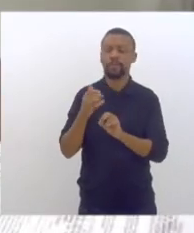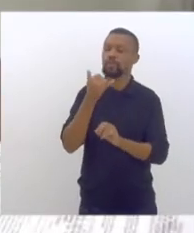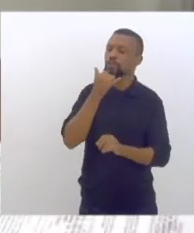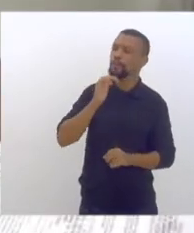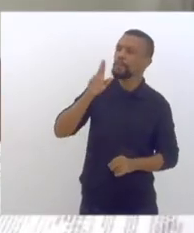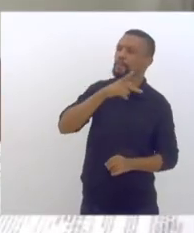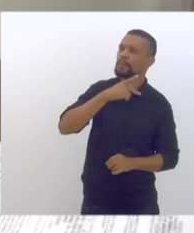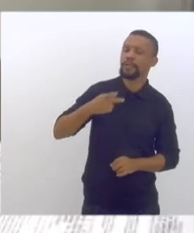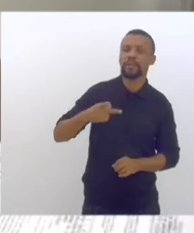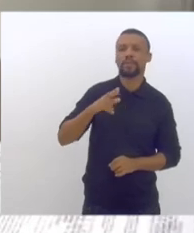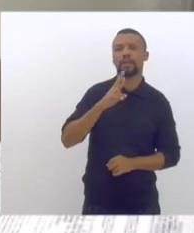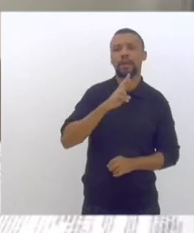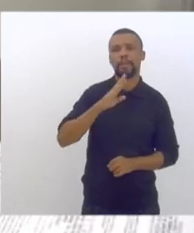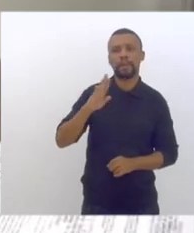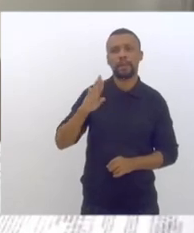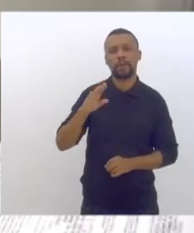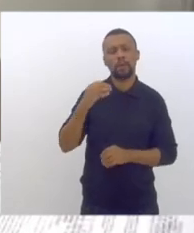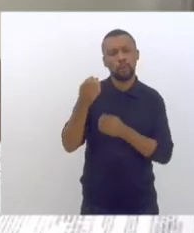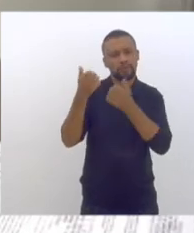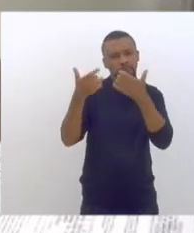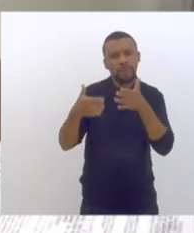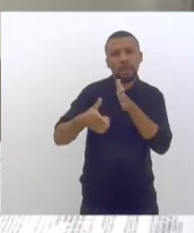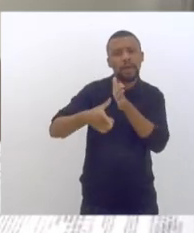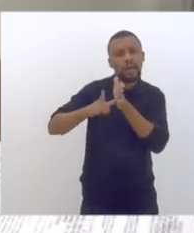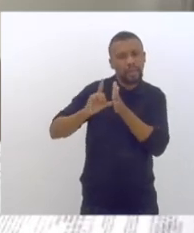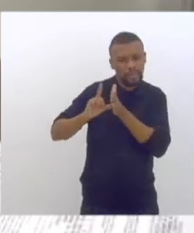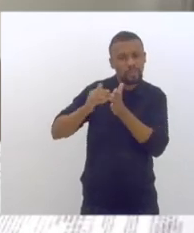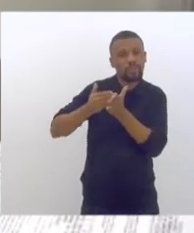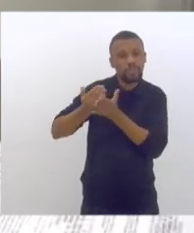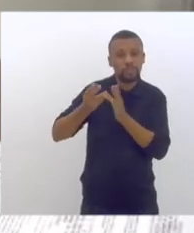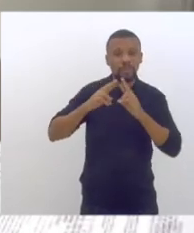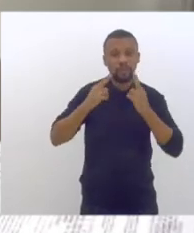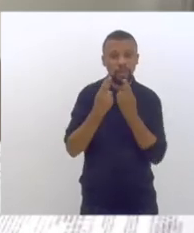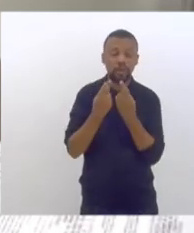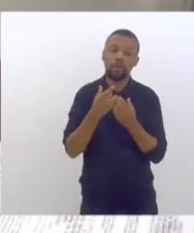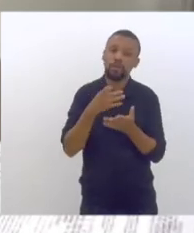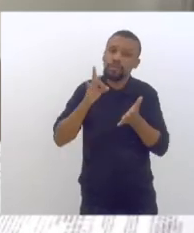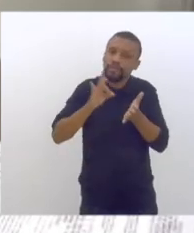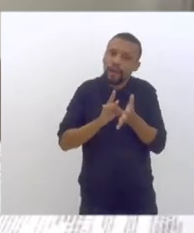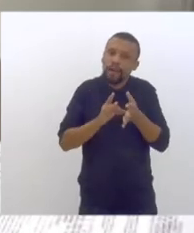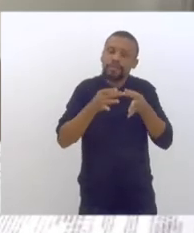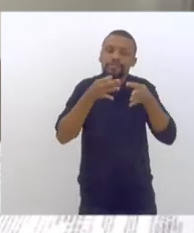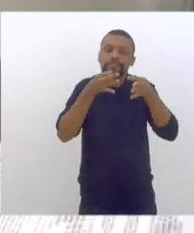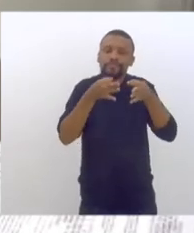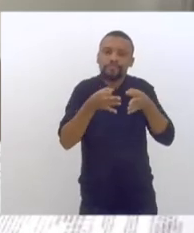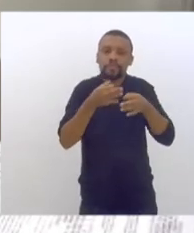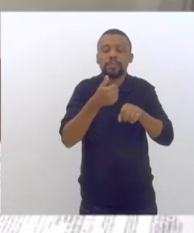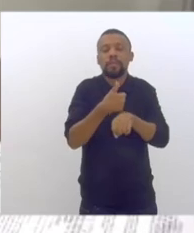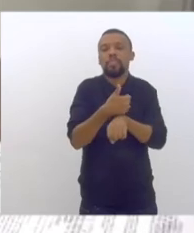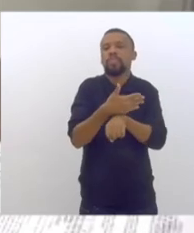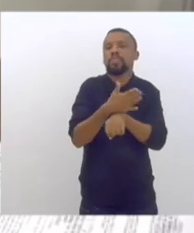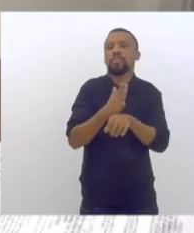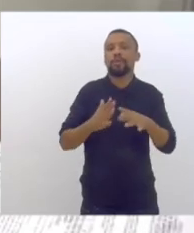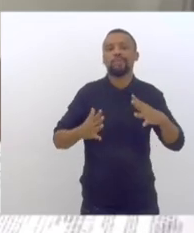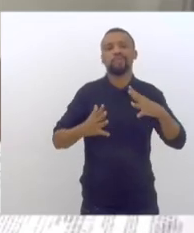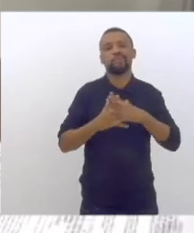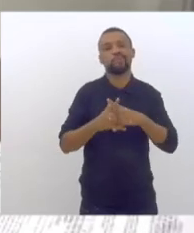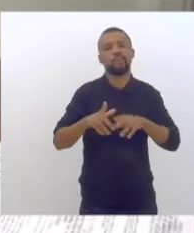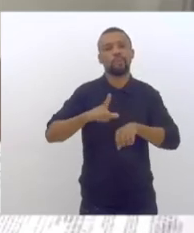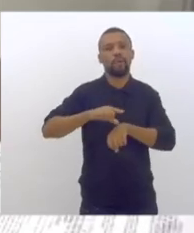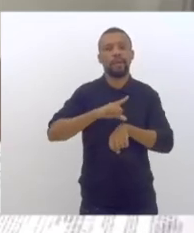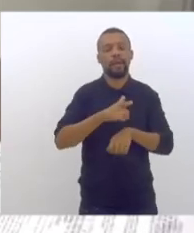Bacelar com havia mencionado no início da reunião ele fato é ultrapasse o limite de horário eu